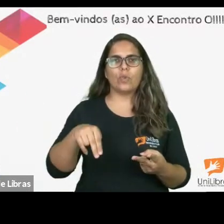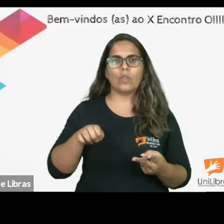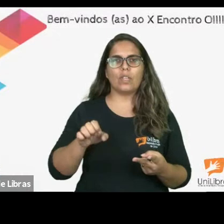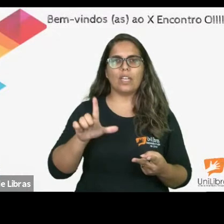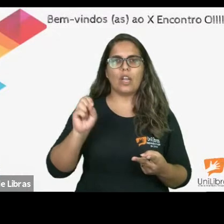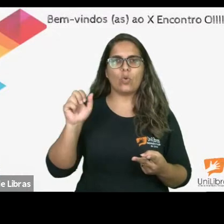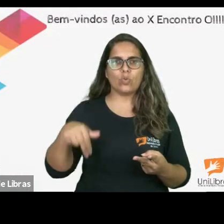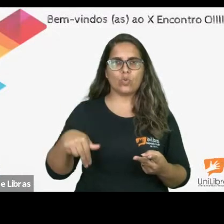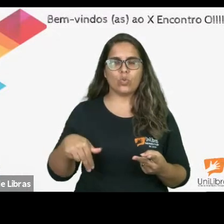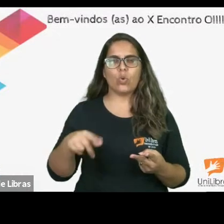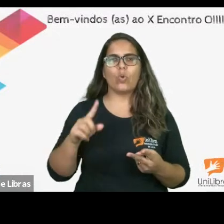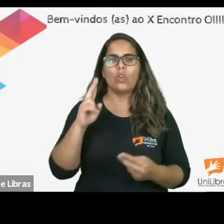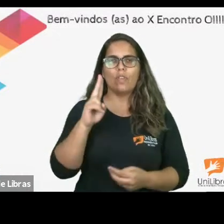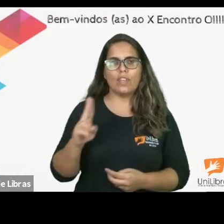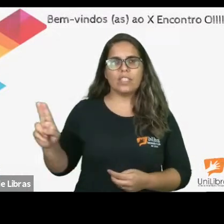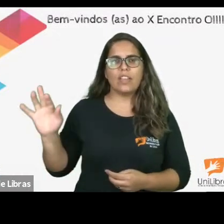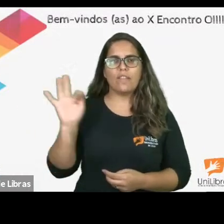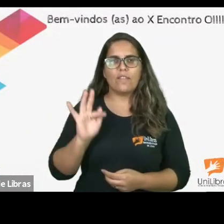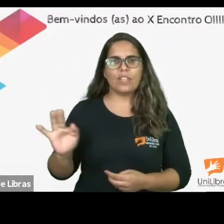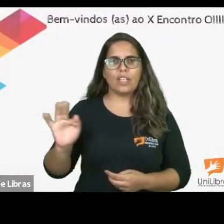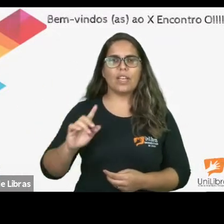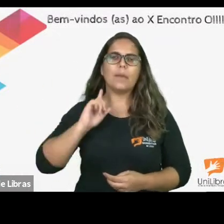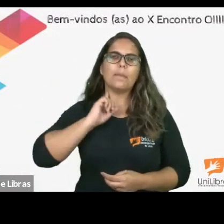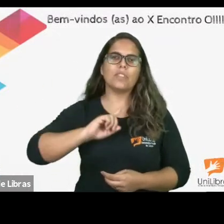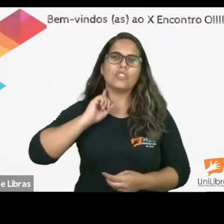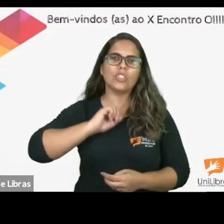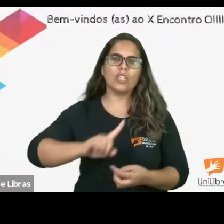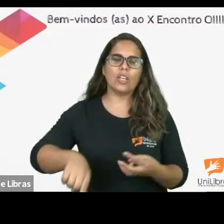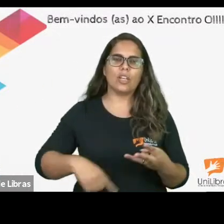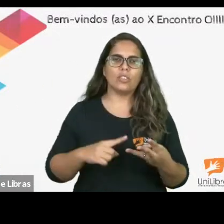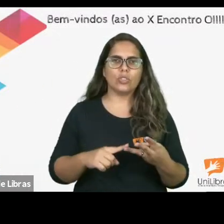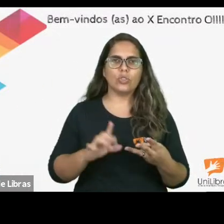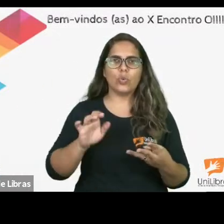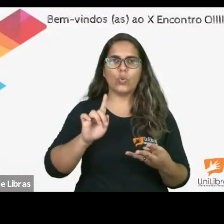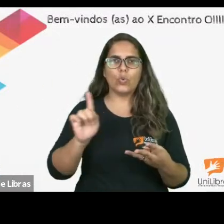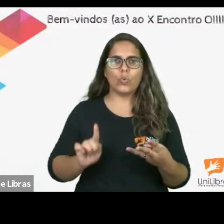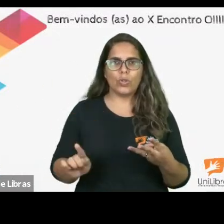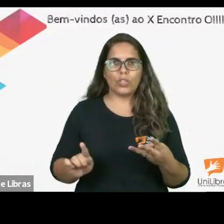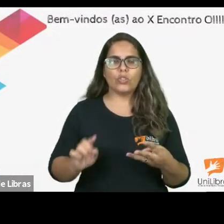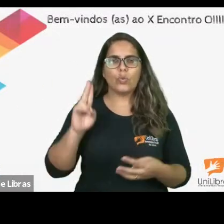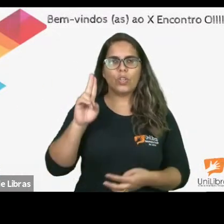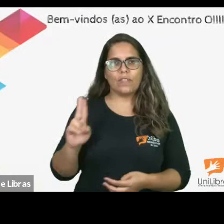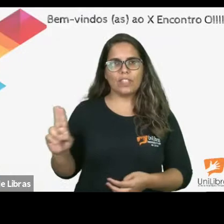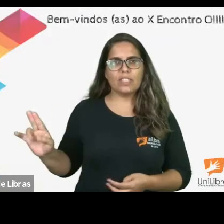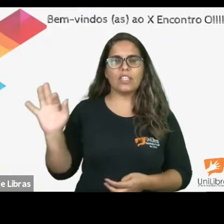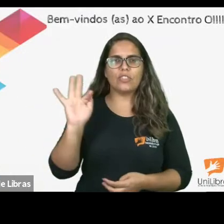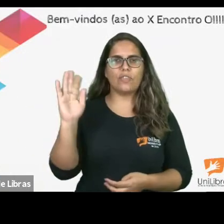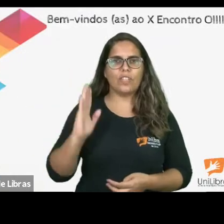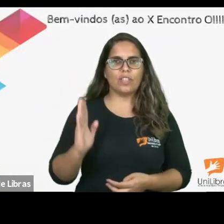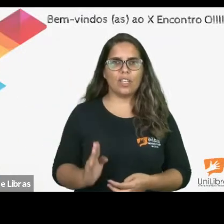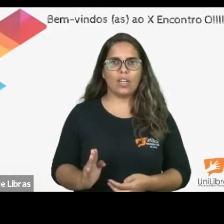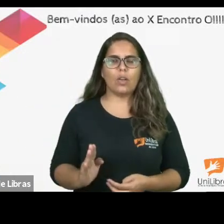da Universidade Federal de Minas Gerais, professor Luiz Andrade, da Universidade